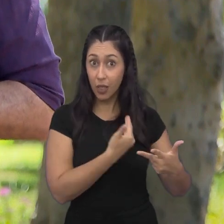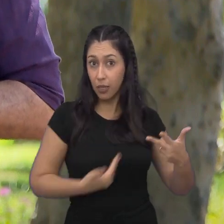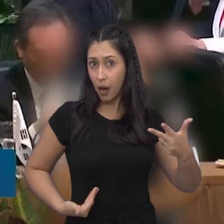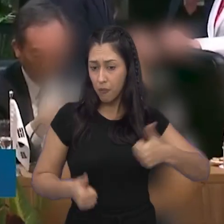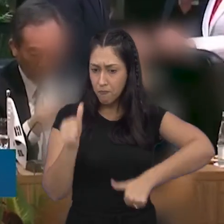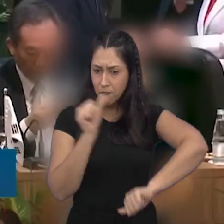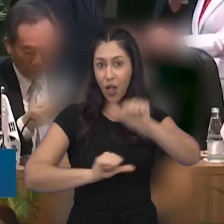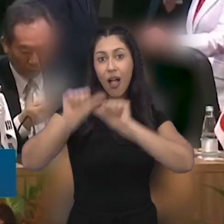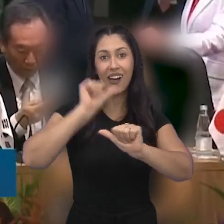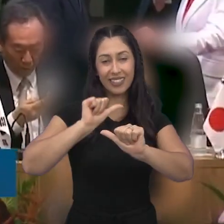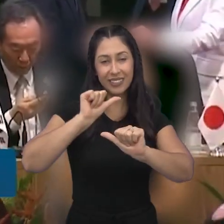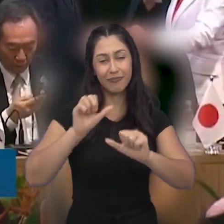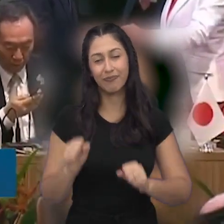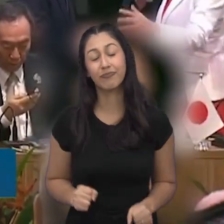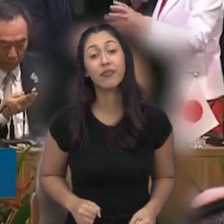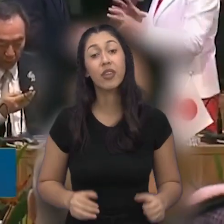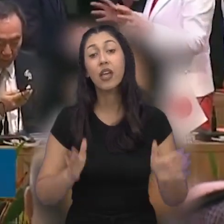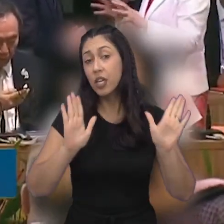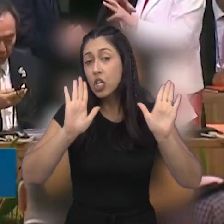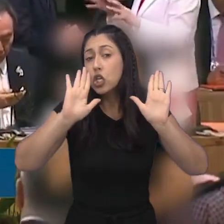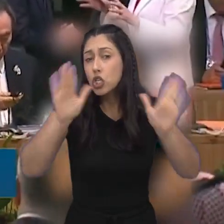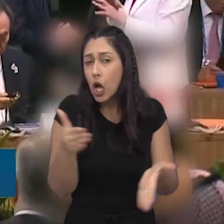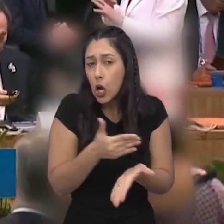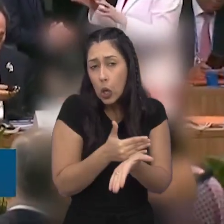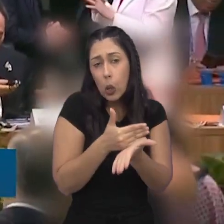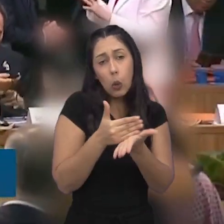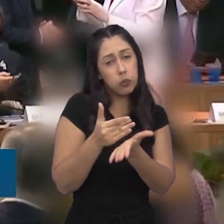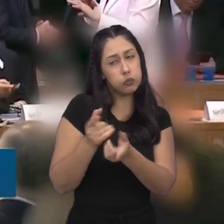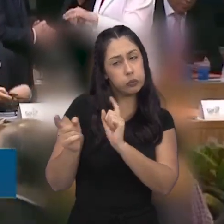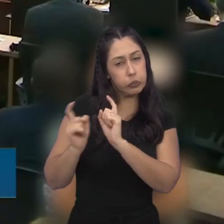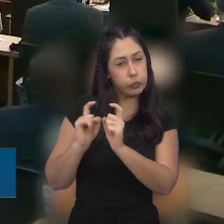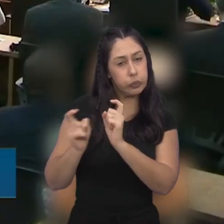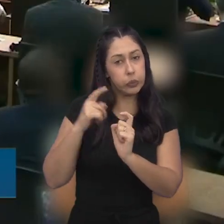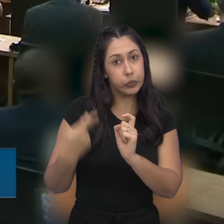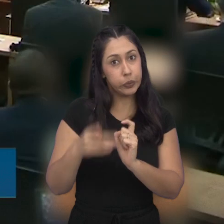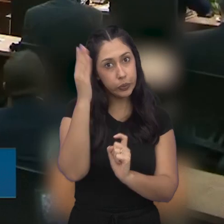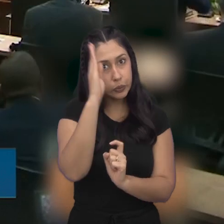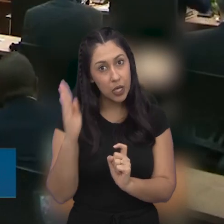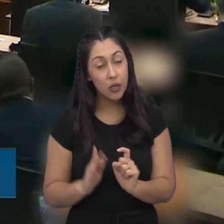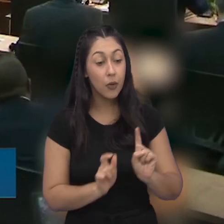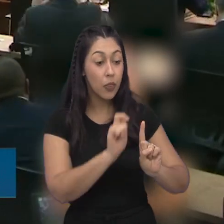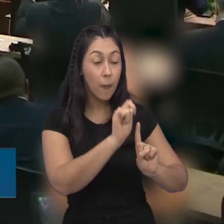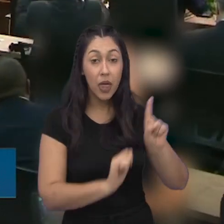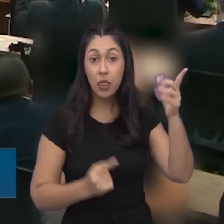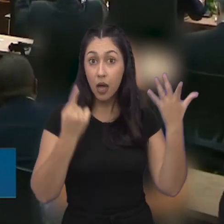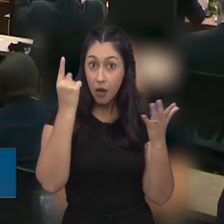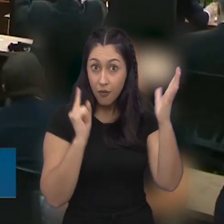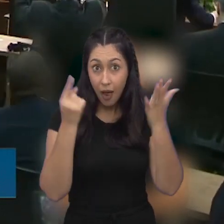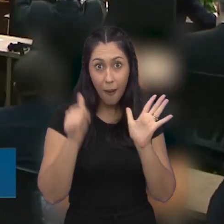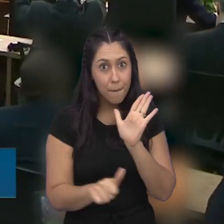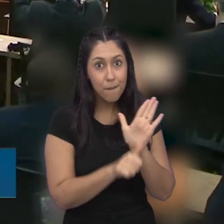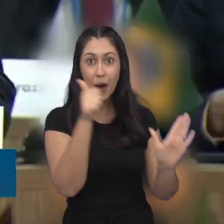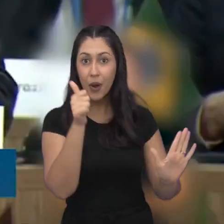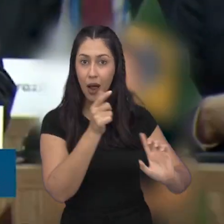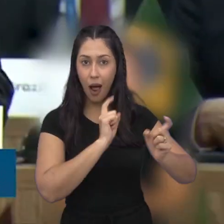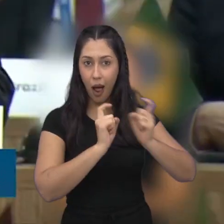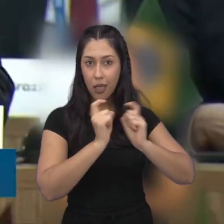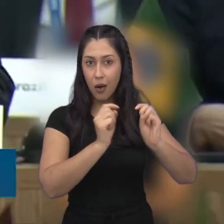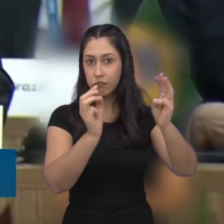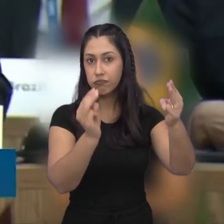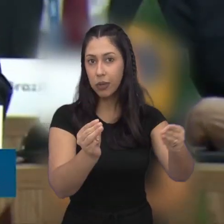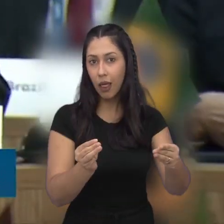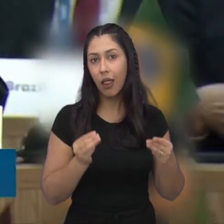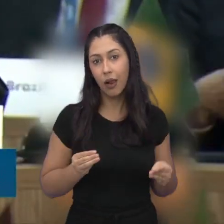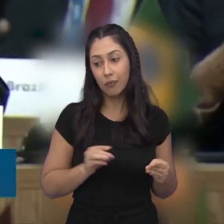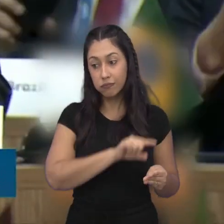global. E uma prévia do G20 já aconteceu no Brasil. Em fevereiro foi realizada a primeira reunião